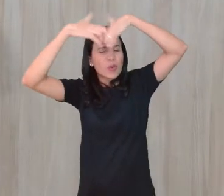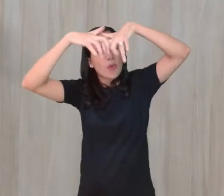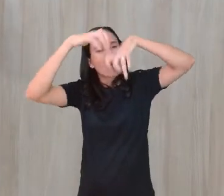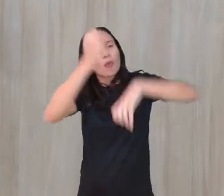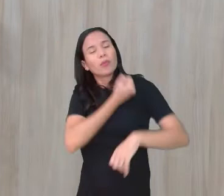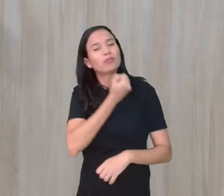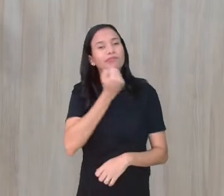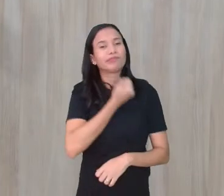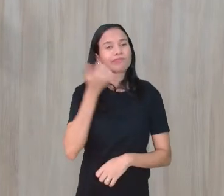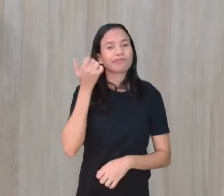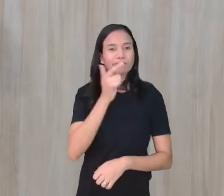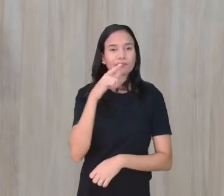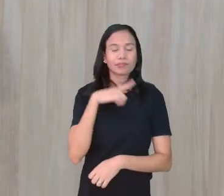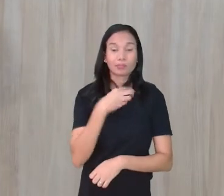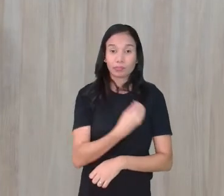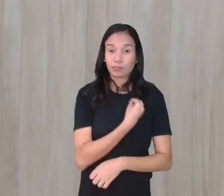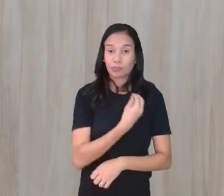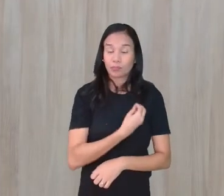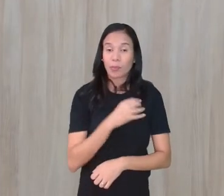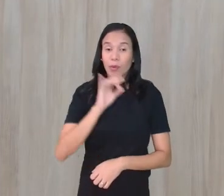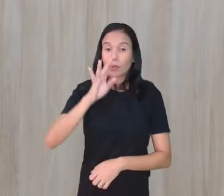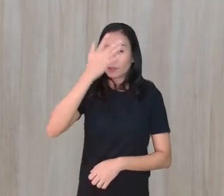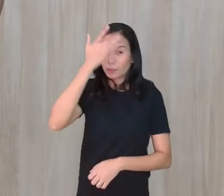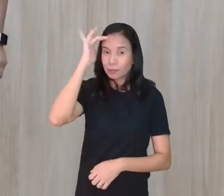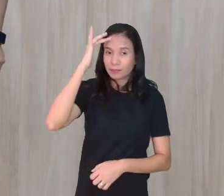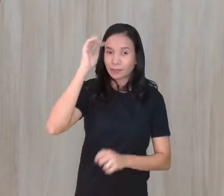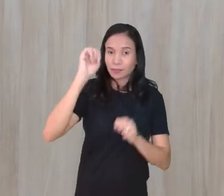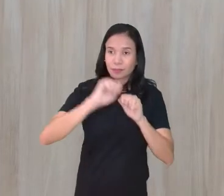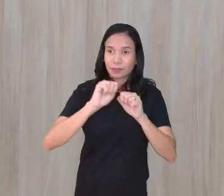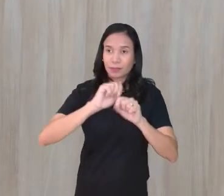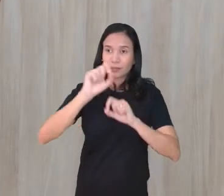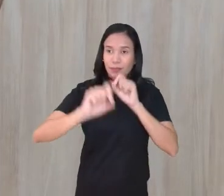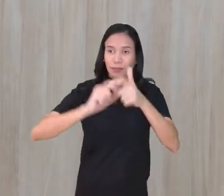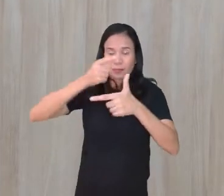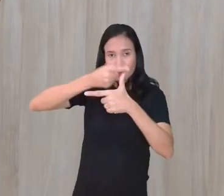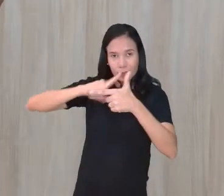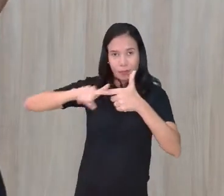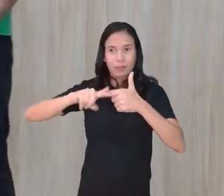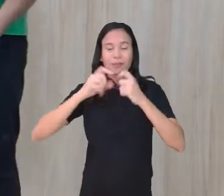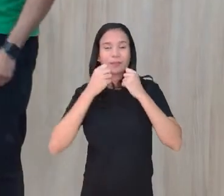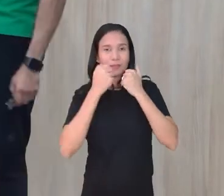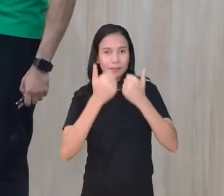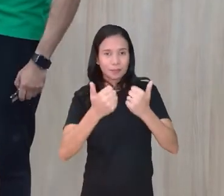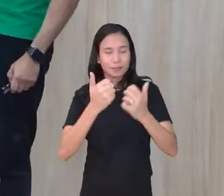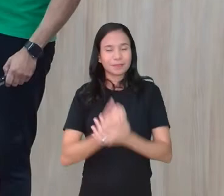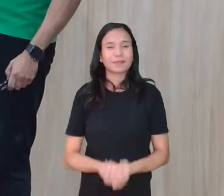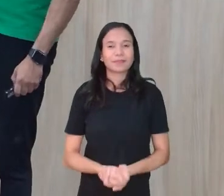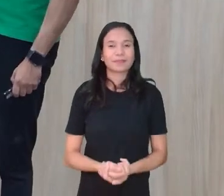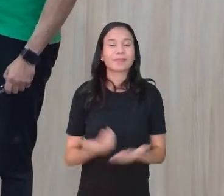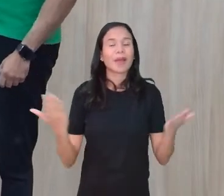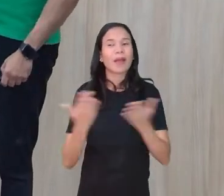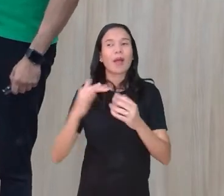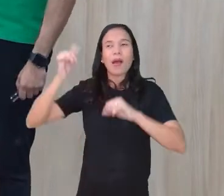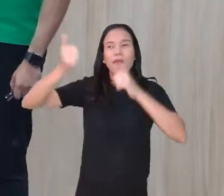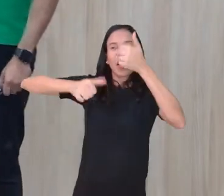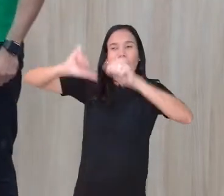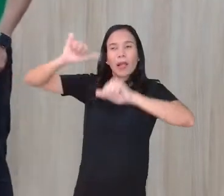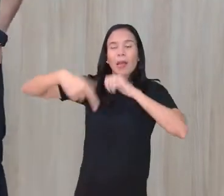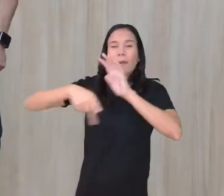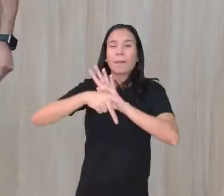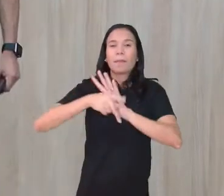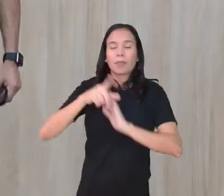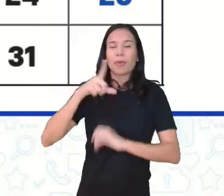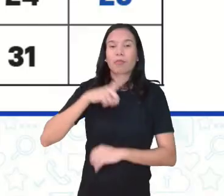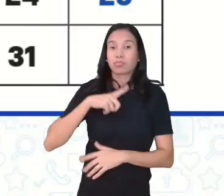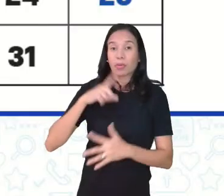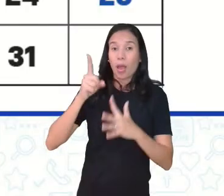2 dê igual a 12, basta você efetuar a divisão, certo? Então, vamos analisar aqui um calendário.